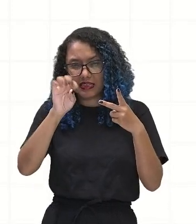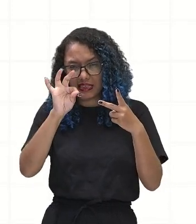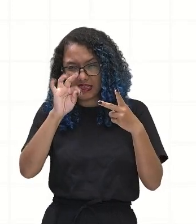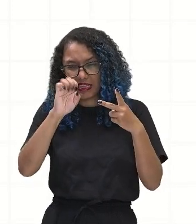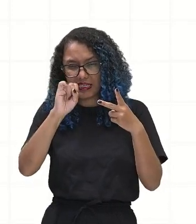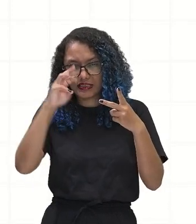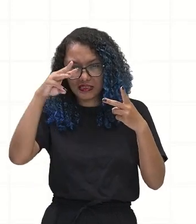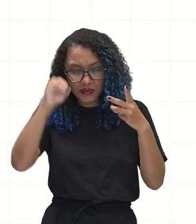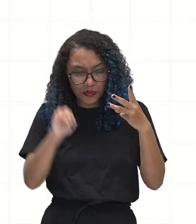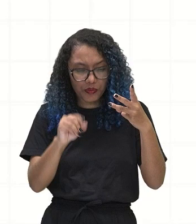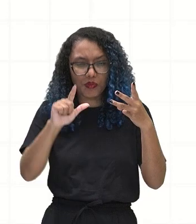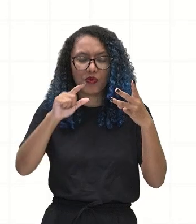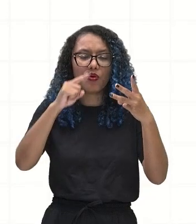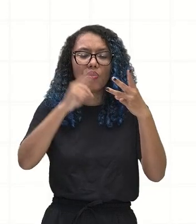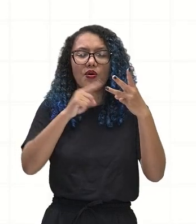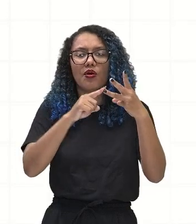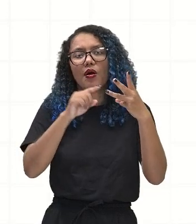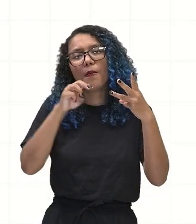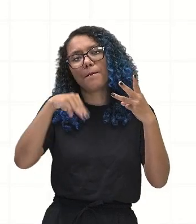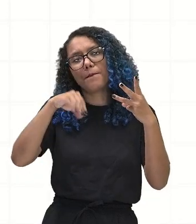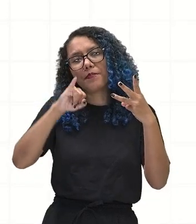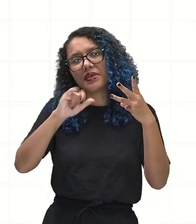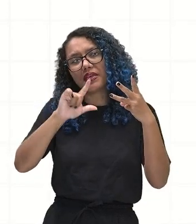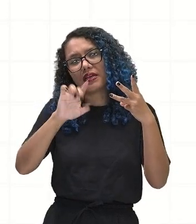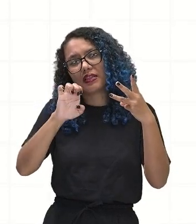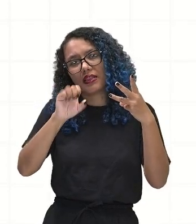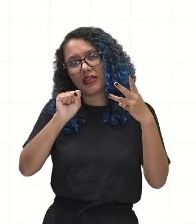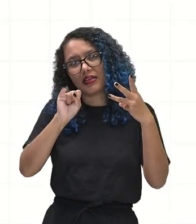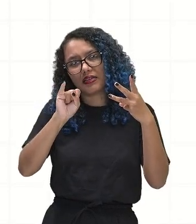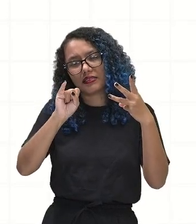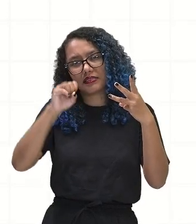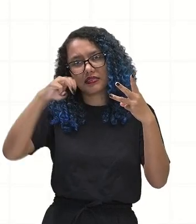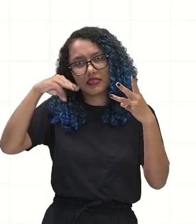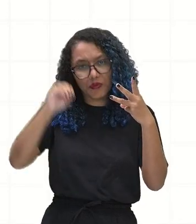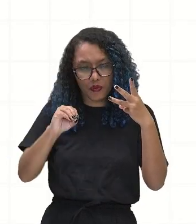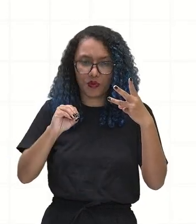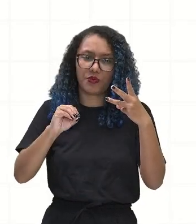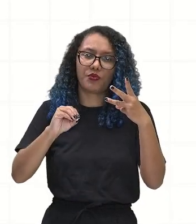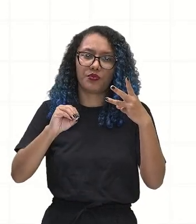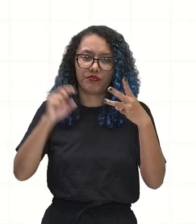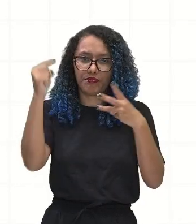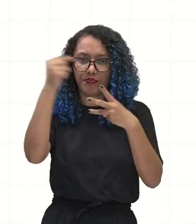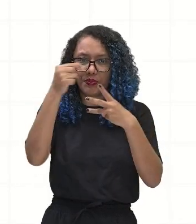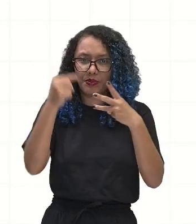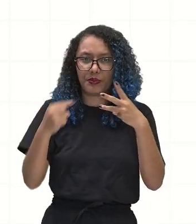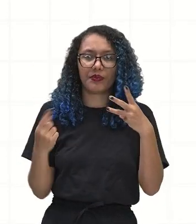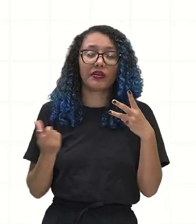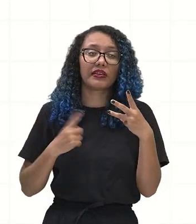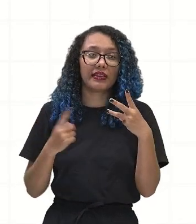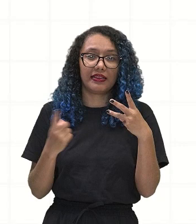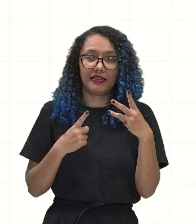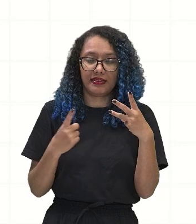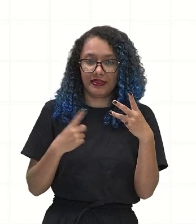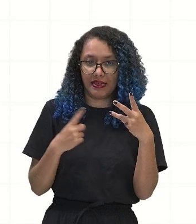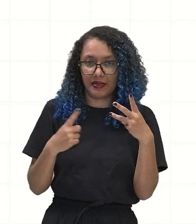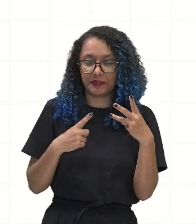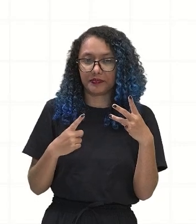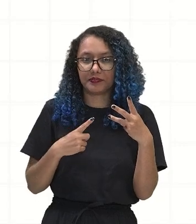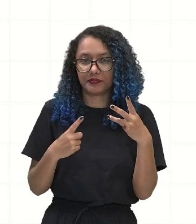1 milésimo. Casa dos milésimos, terceira casa decimal, após a vírgula,